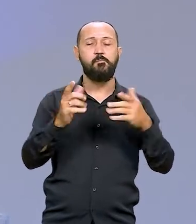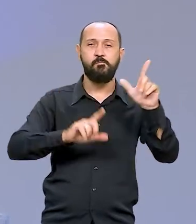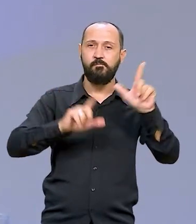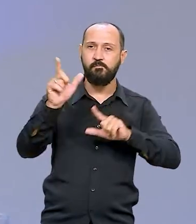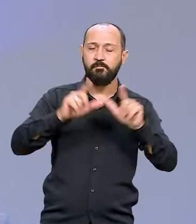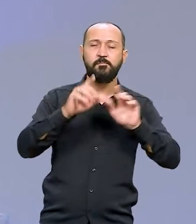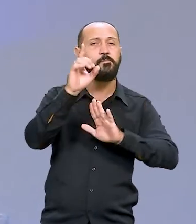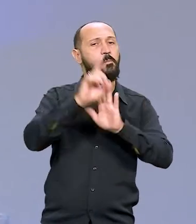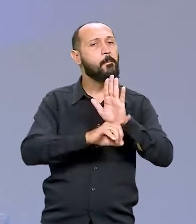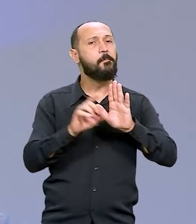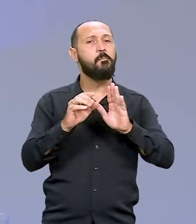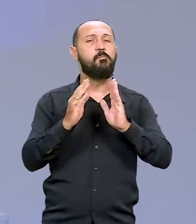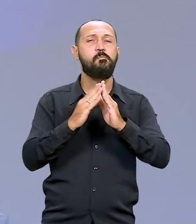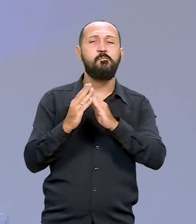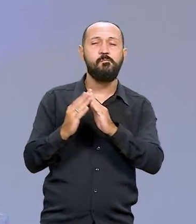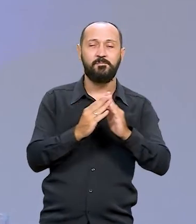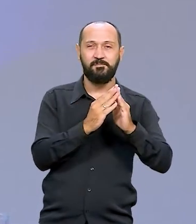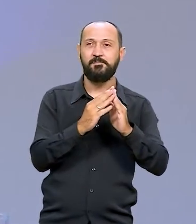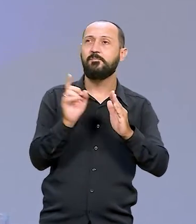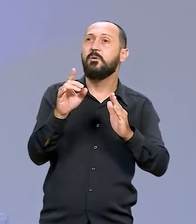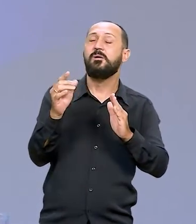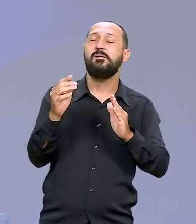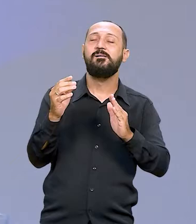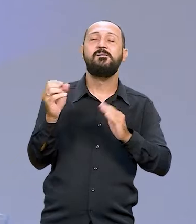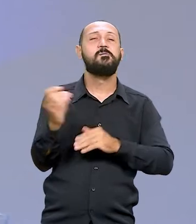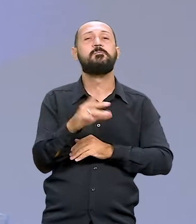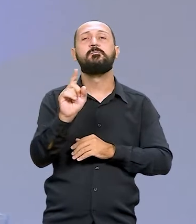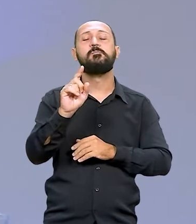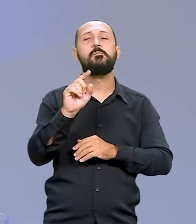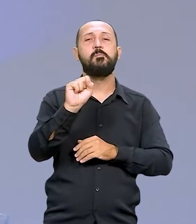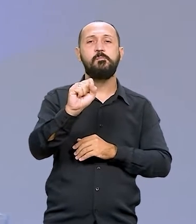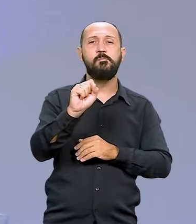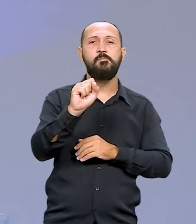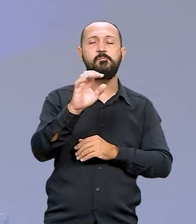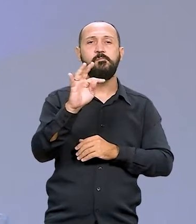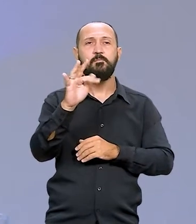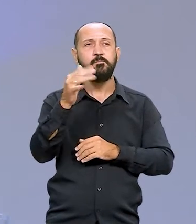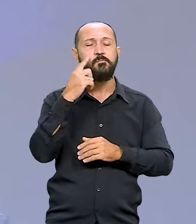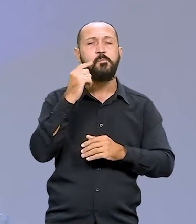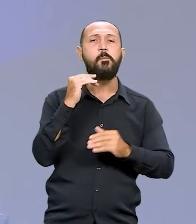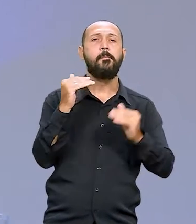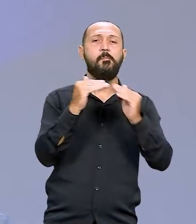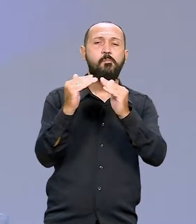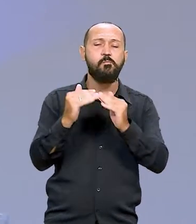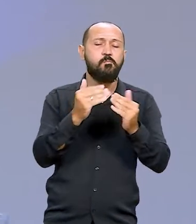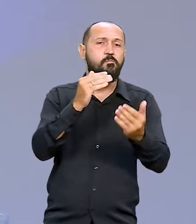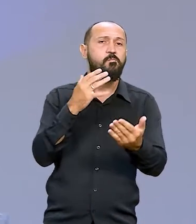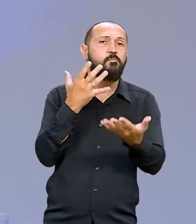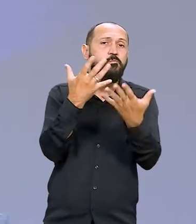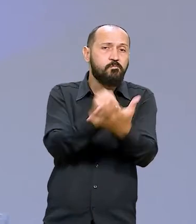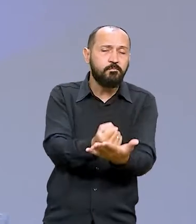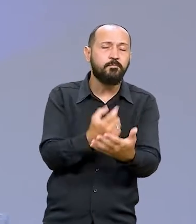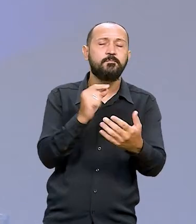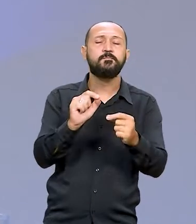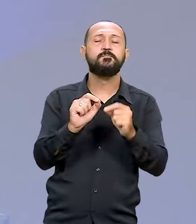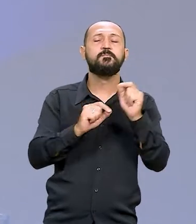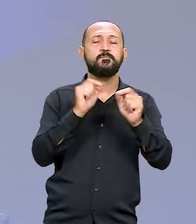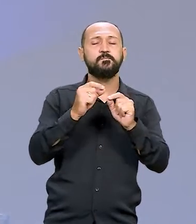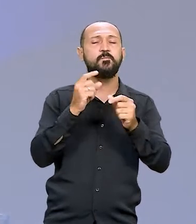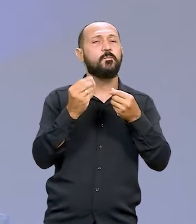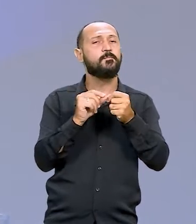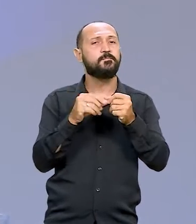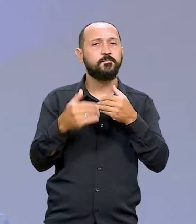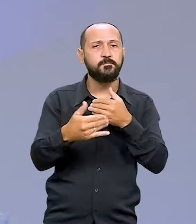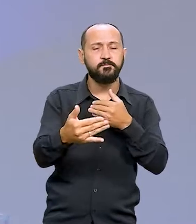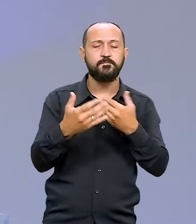novidades sobre direito imobiliário, uma novidade que não é tão novidade assim, né? Na verdade, o STF apenas validou a constitucionalidade desse procedimento